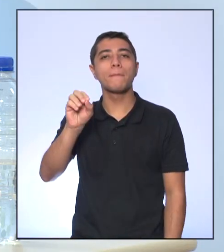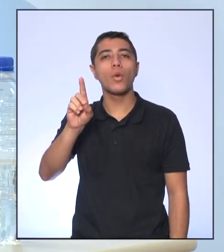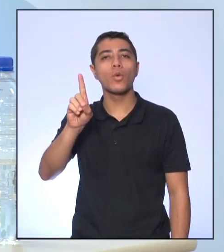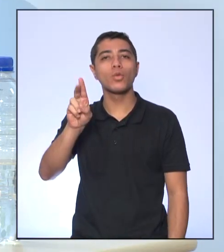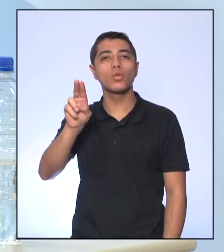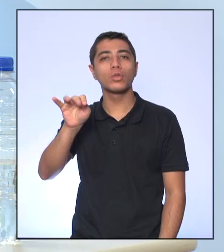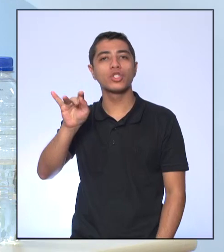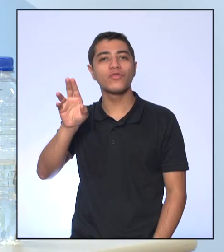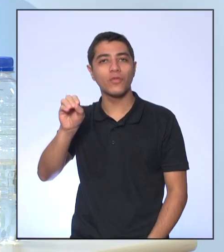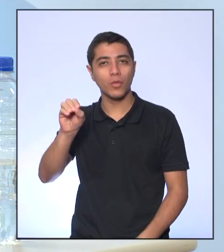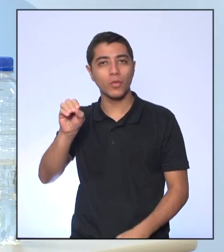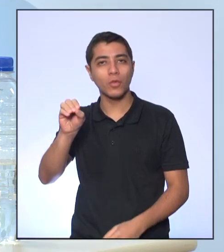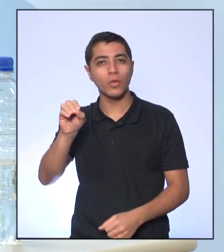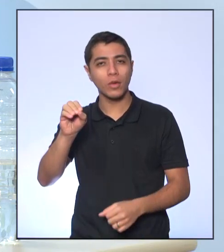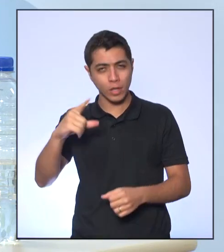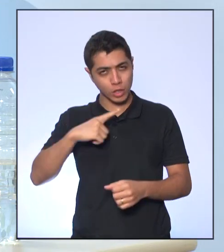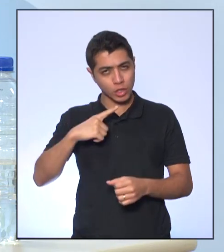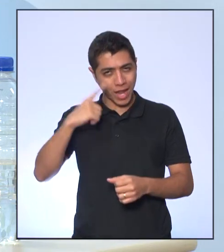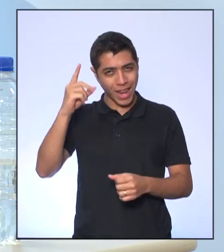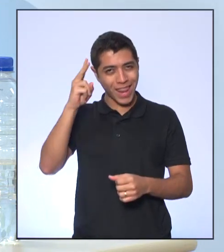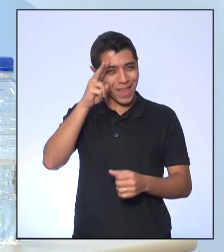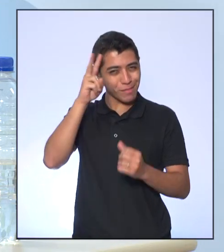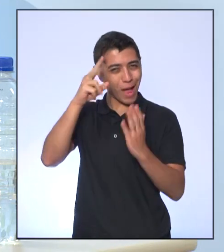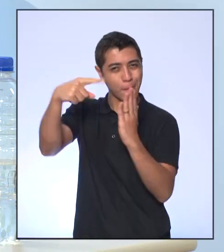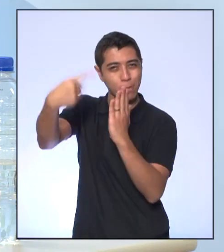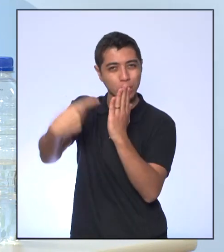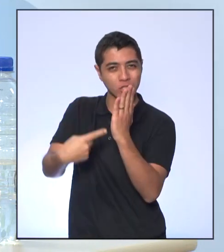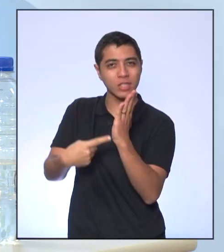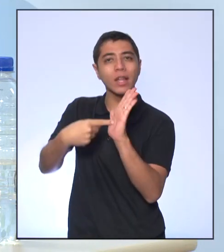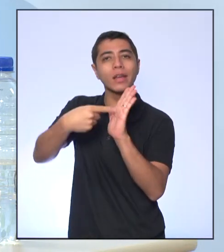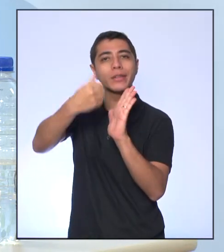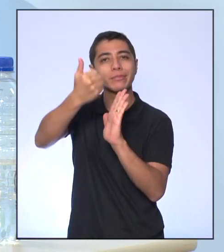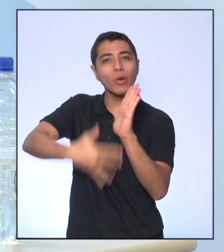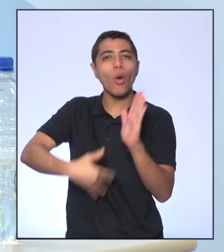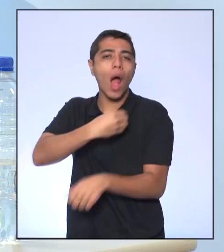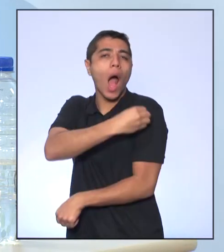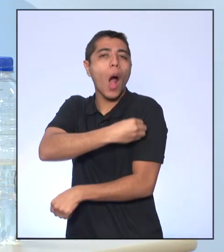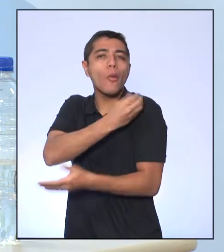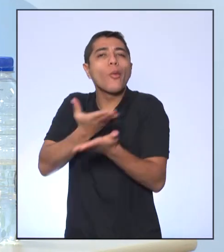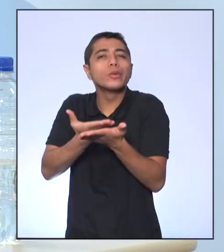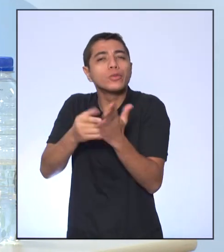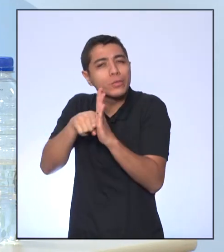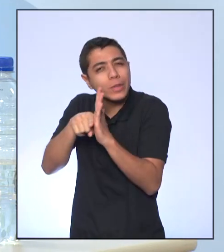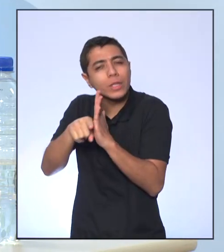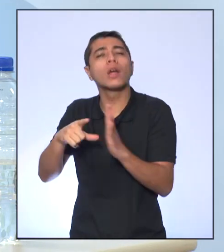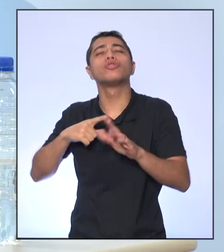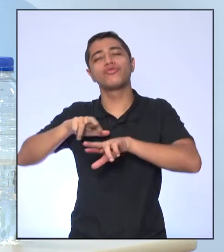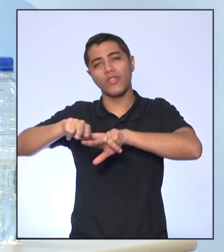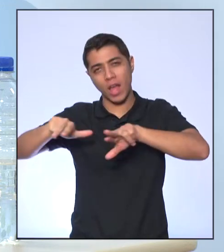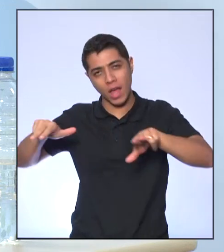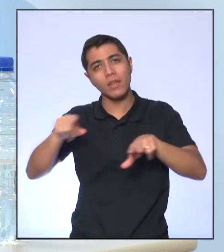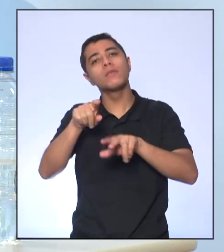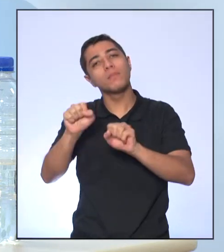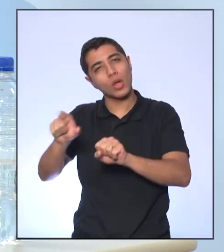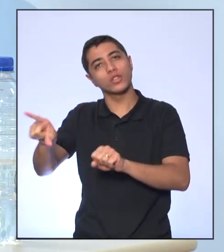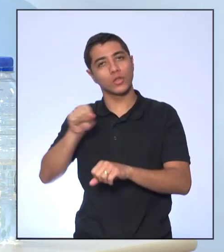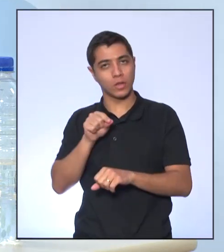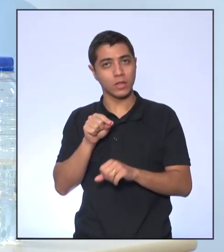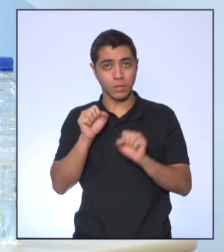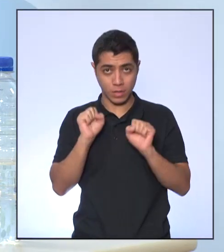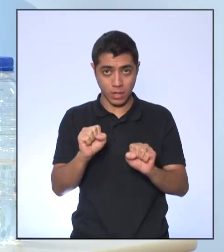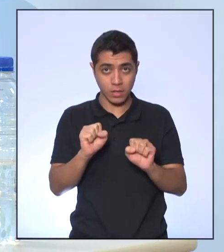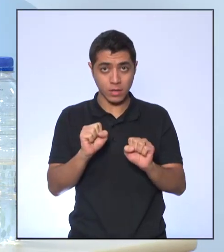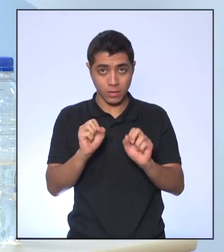né? Então, aí aparecem bastantes transformações que podem ser citadas aí na nossa interação. Então, para essa interação, a gente vai ter mais